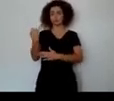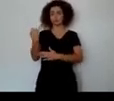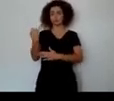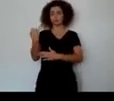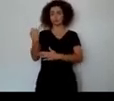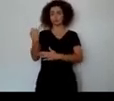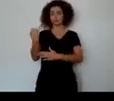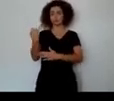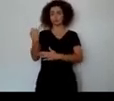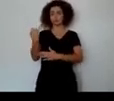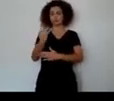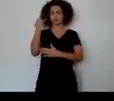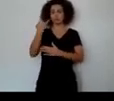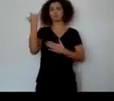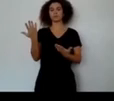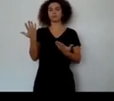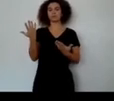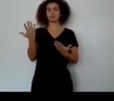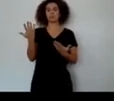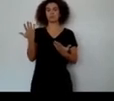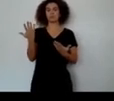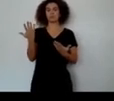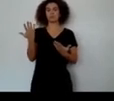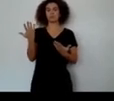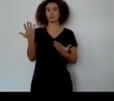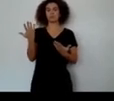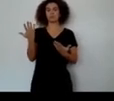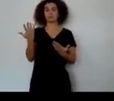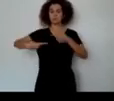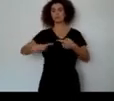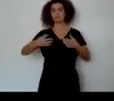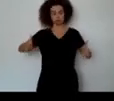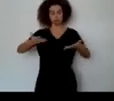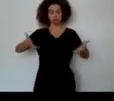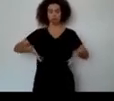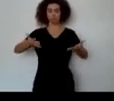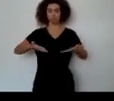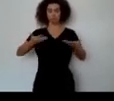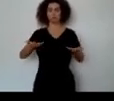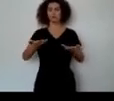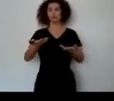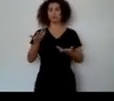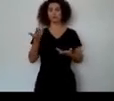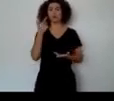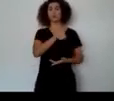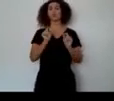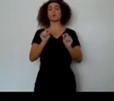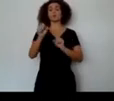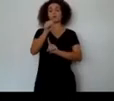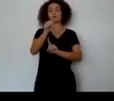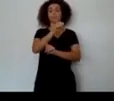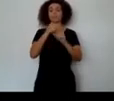gente tem que discutir para movimentar até construir uma sociedade mais equitativa